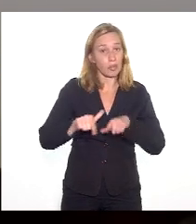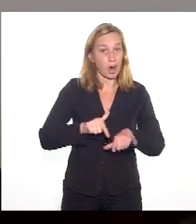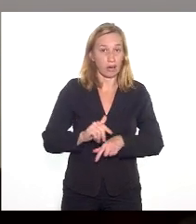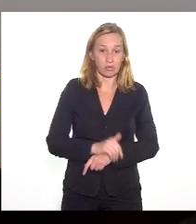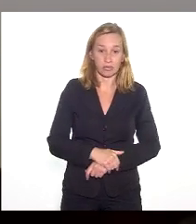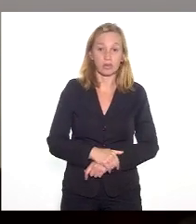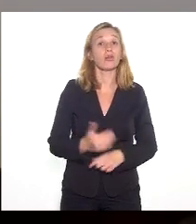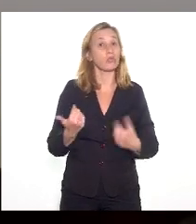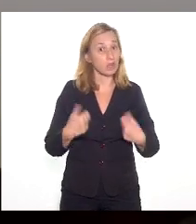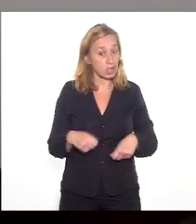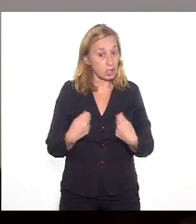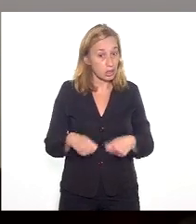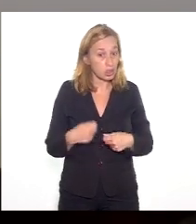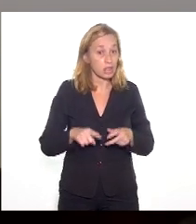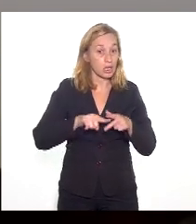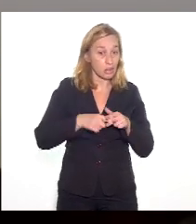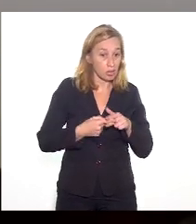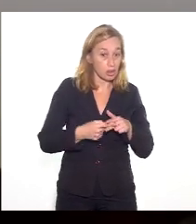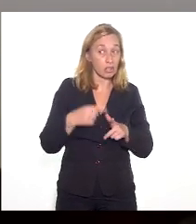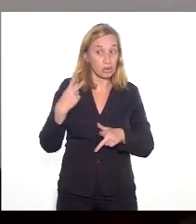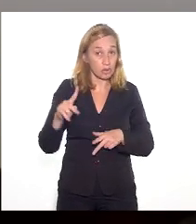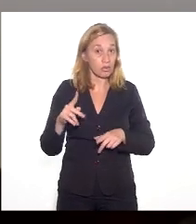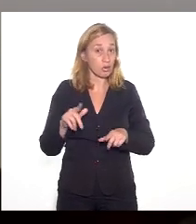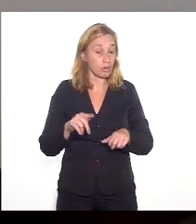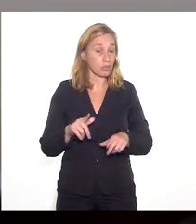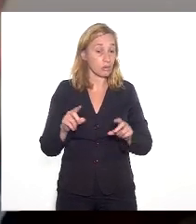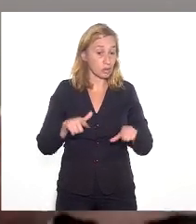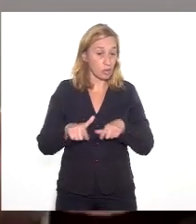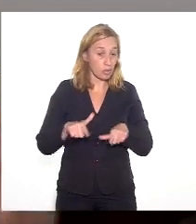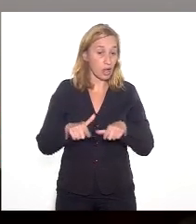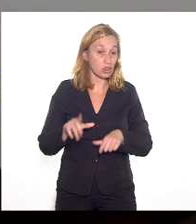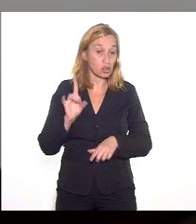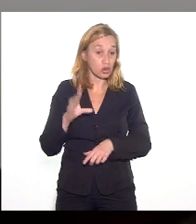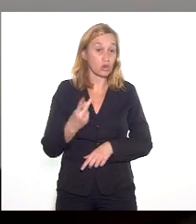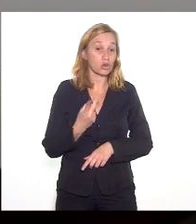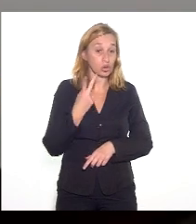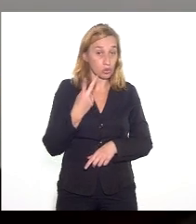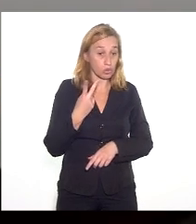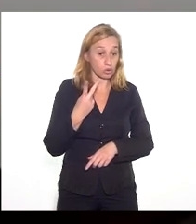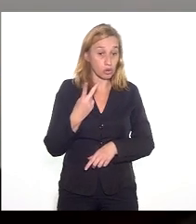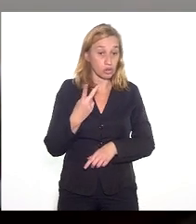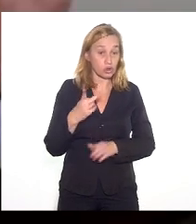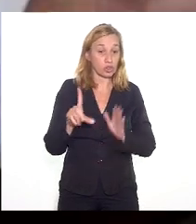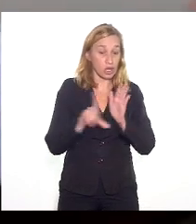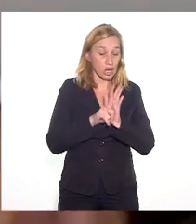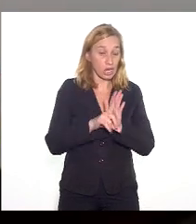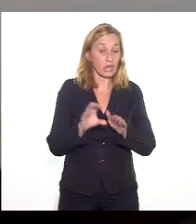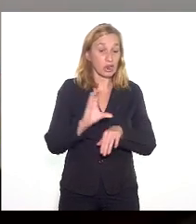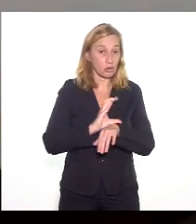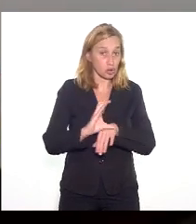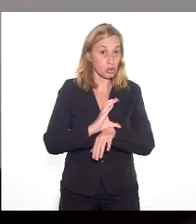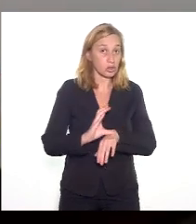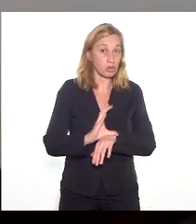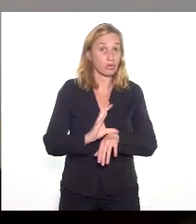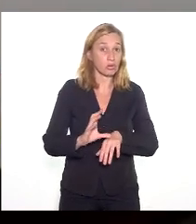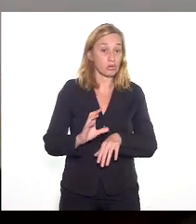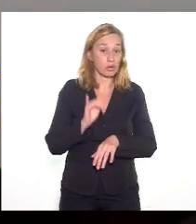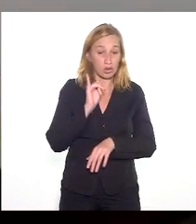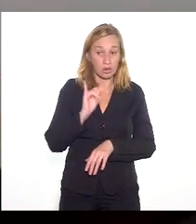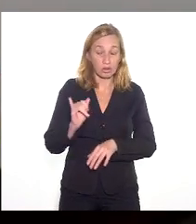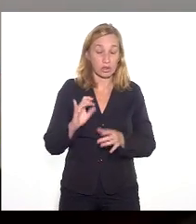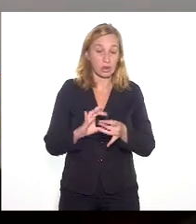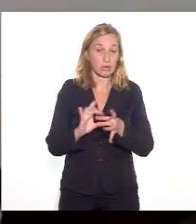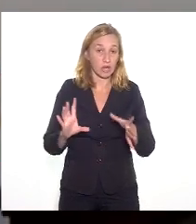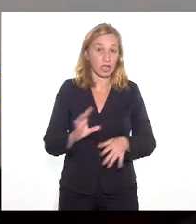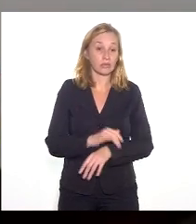portanto, precisa regularizar a sua situação, mantendo apenas o que a Constituição